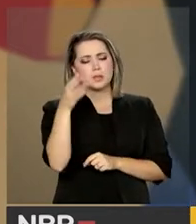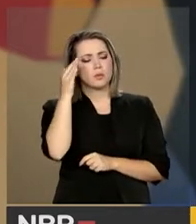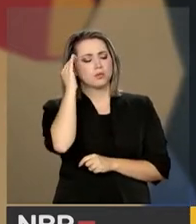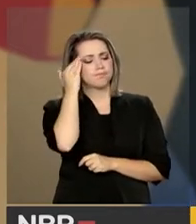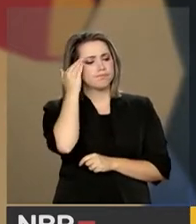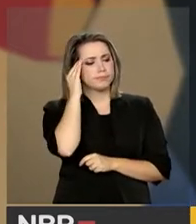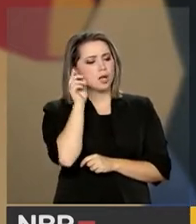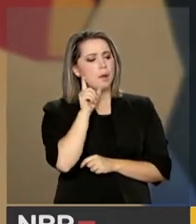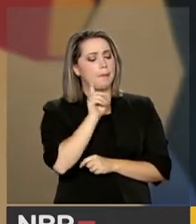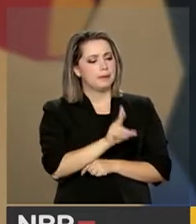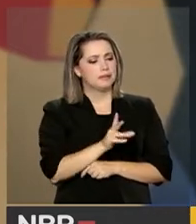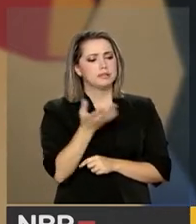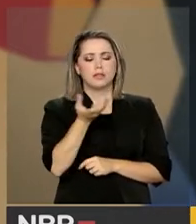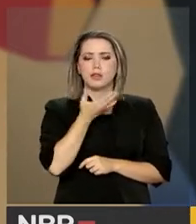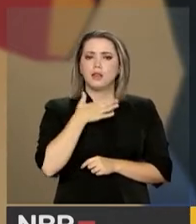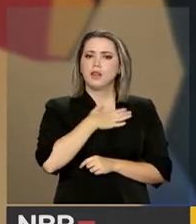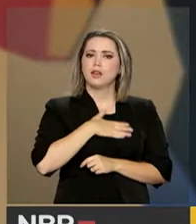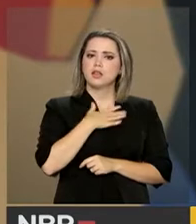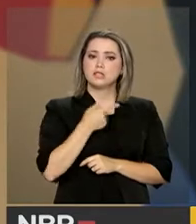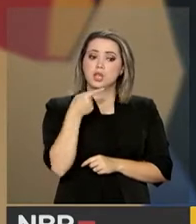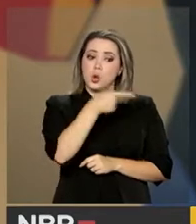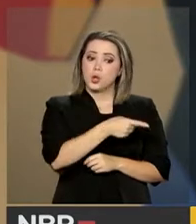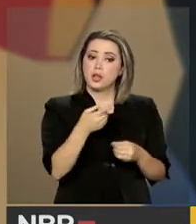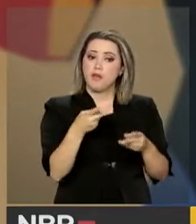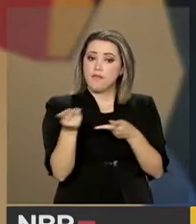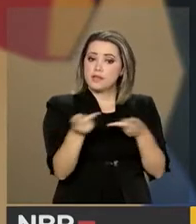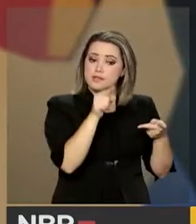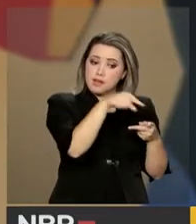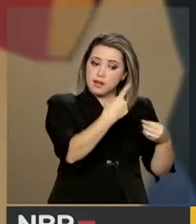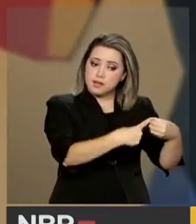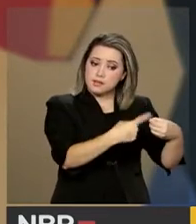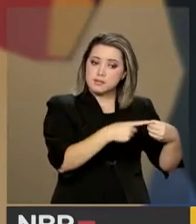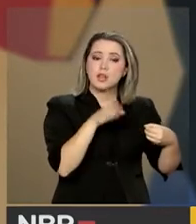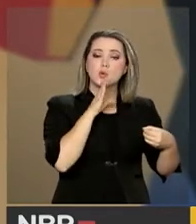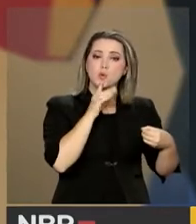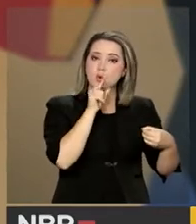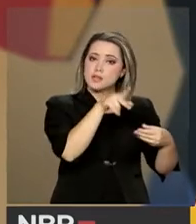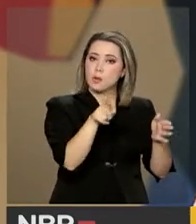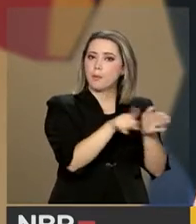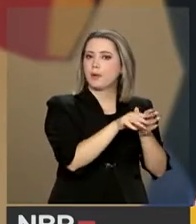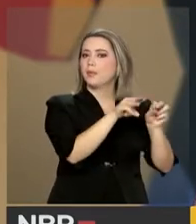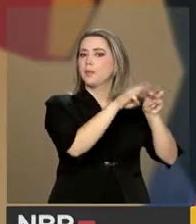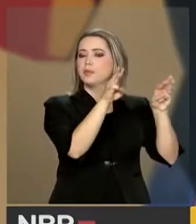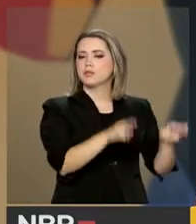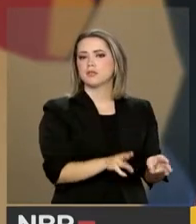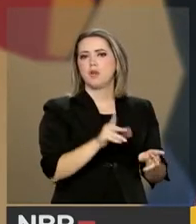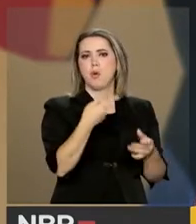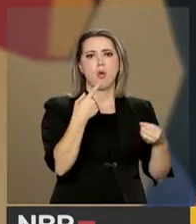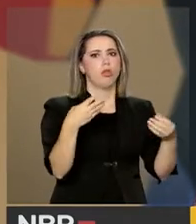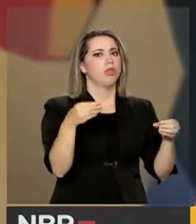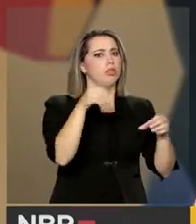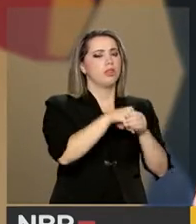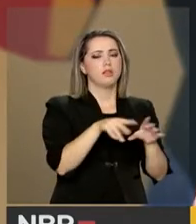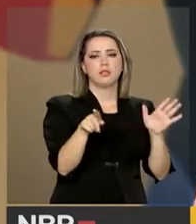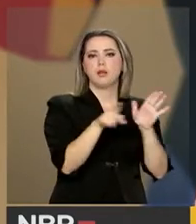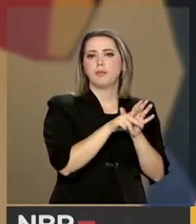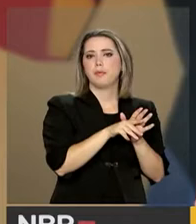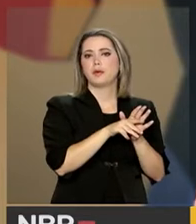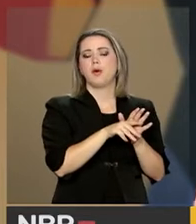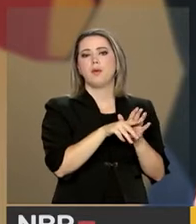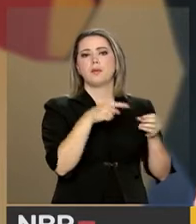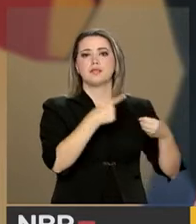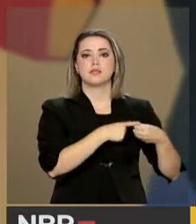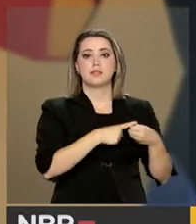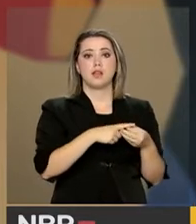nessas pessoas o interesse por, na hora que eu estiver naquela cidade, eu vou até aquele museu. Ou mesmo, dentro da sua cidade, descobrir que existe